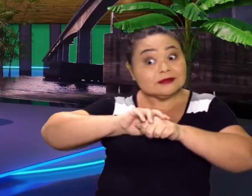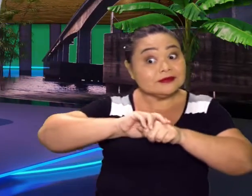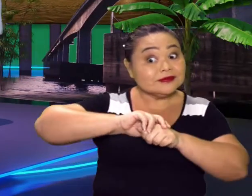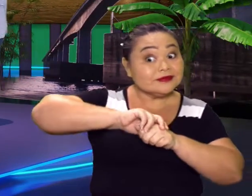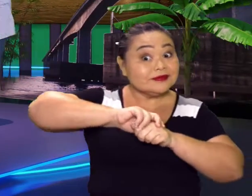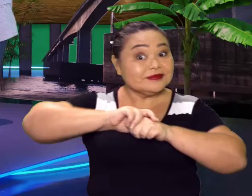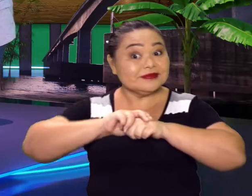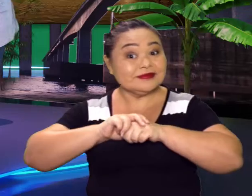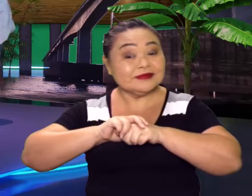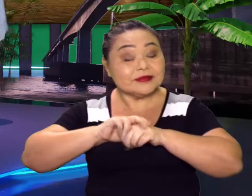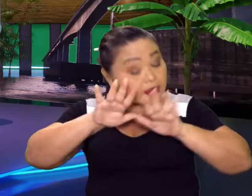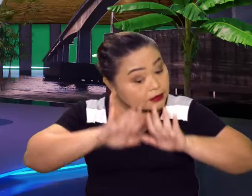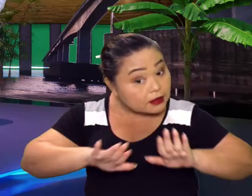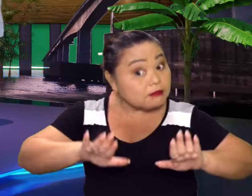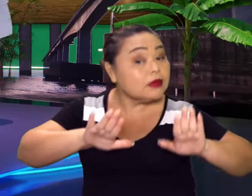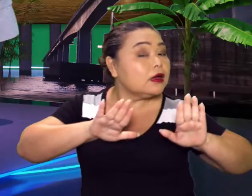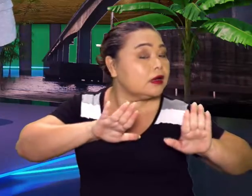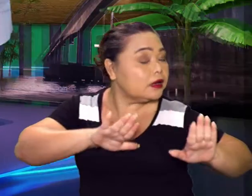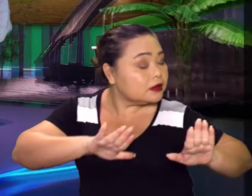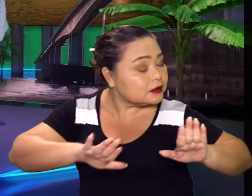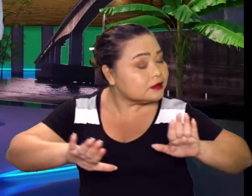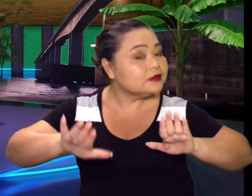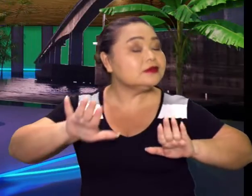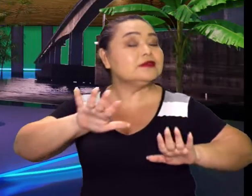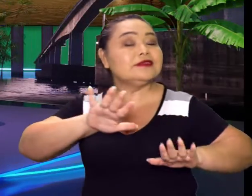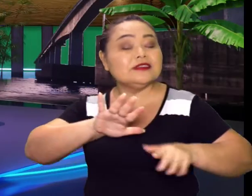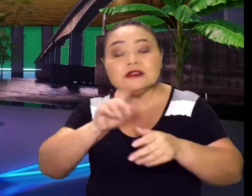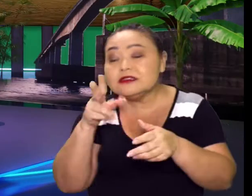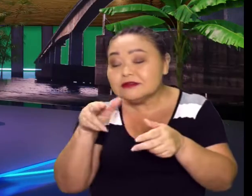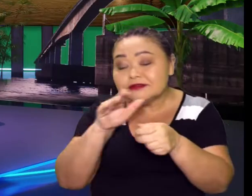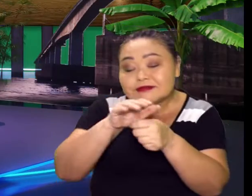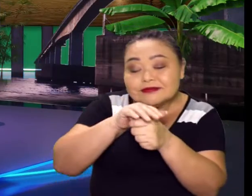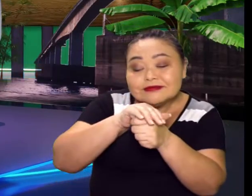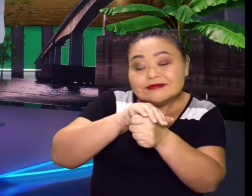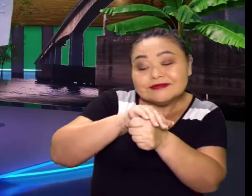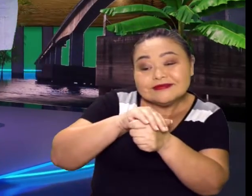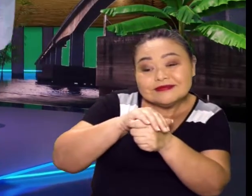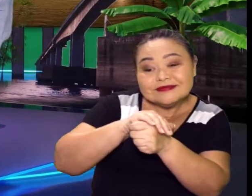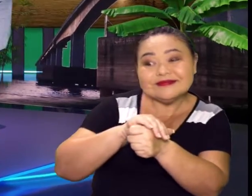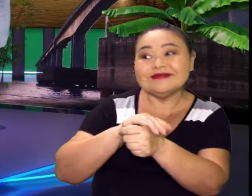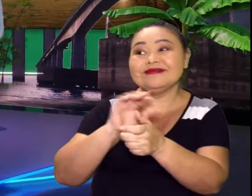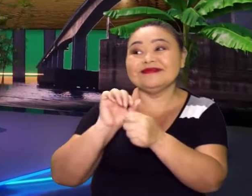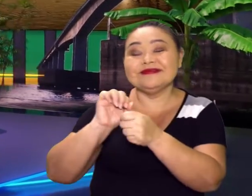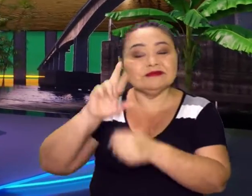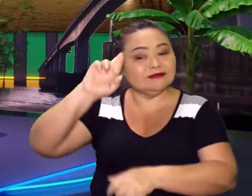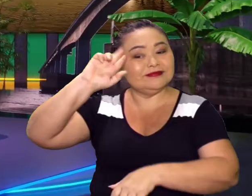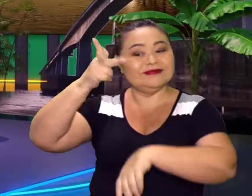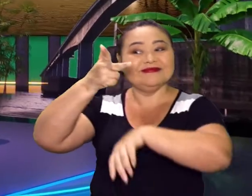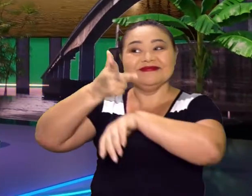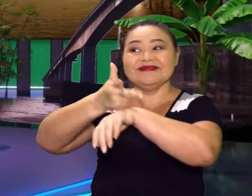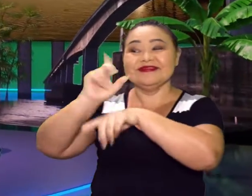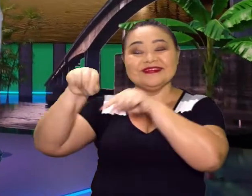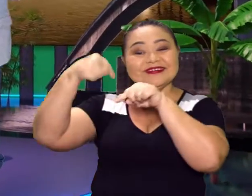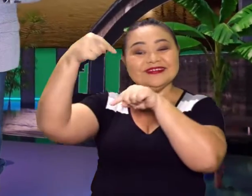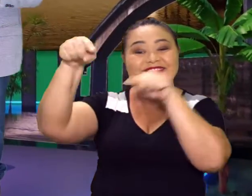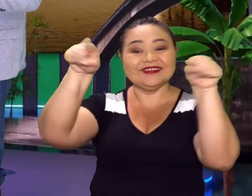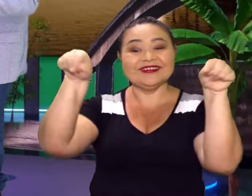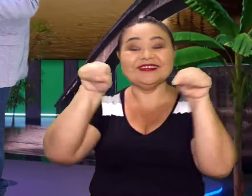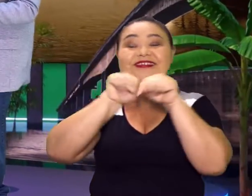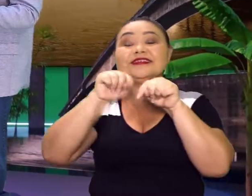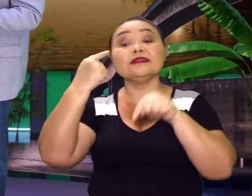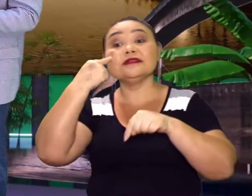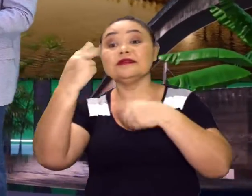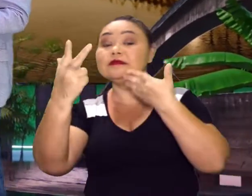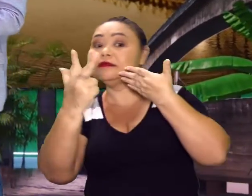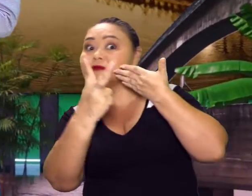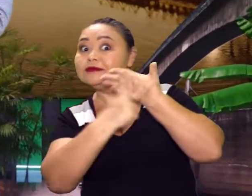né? Errei. Só na manha. Só na na manha manha. do jabuti. Agora. E a minha diretora de estúdio fica rindo de mim lá de dentro pelo vidro.